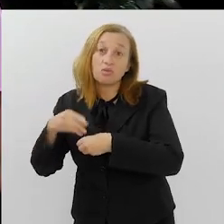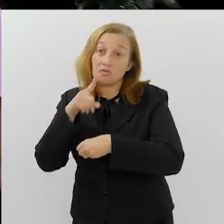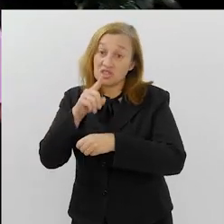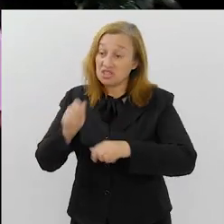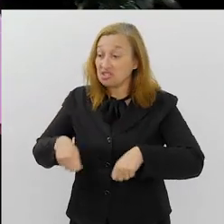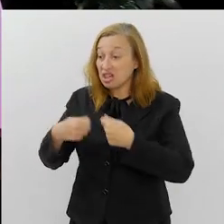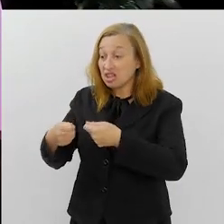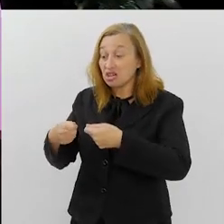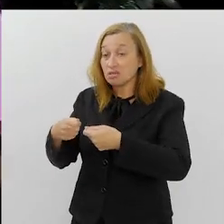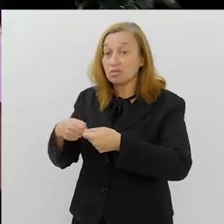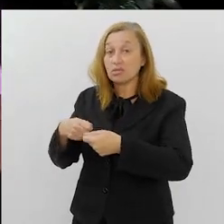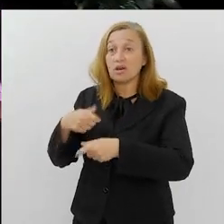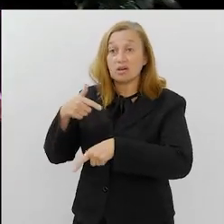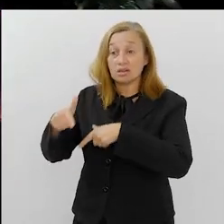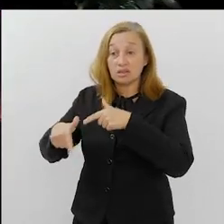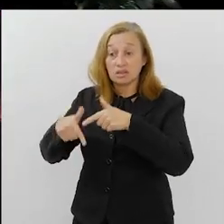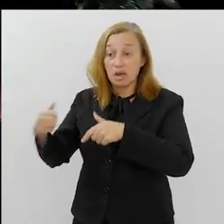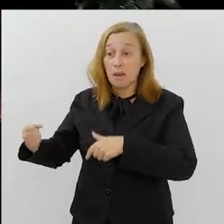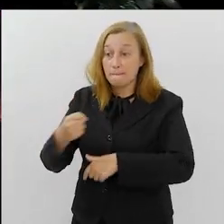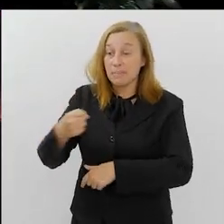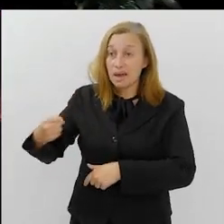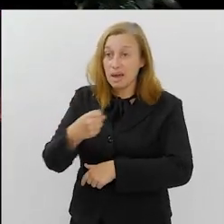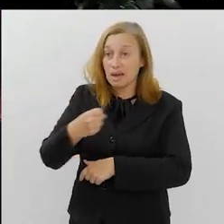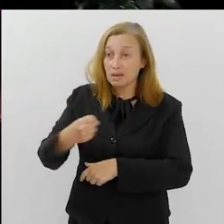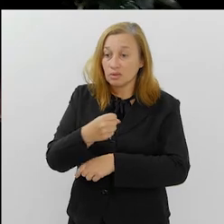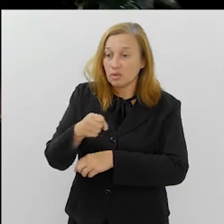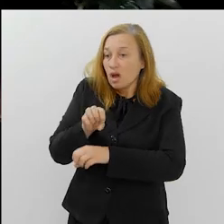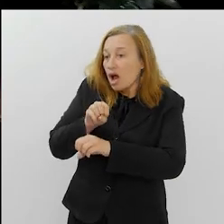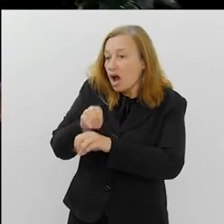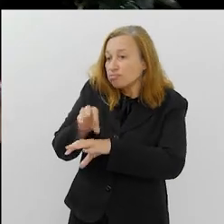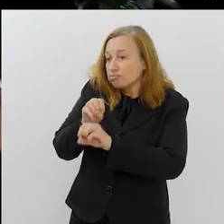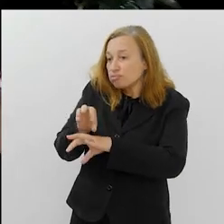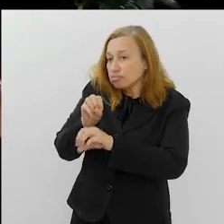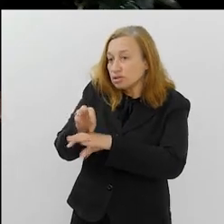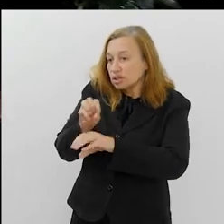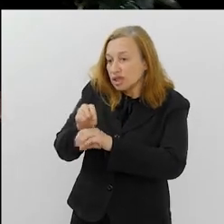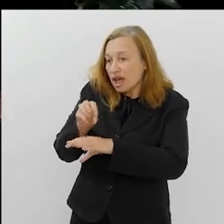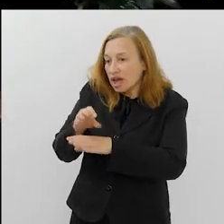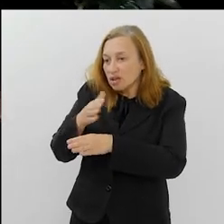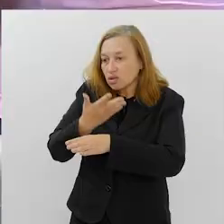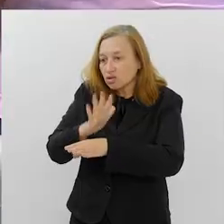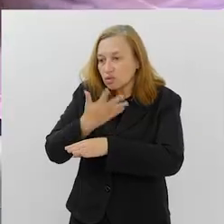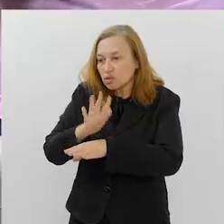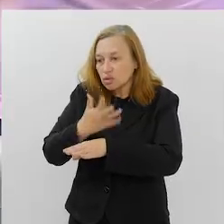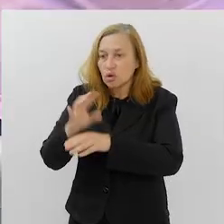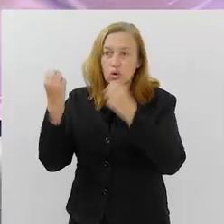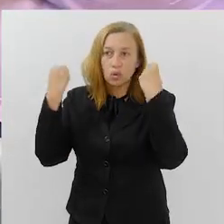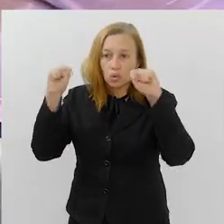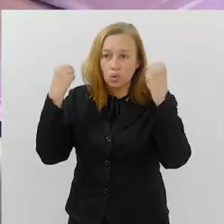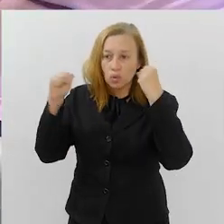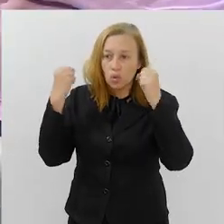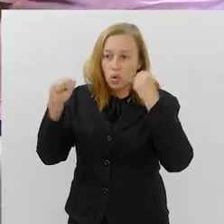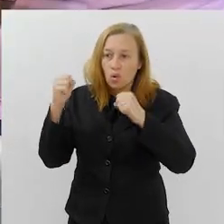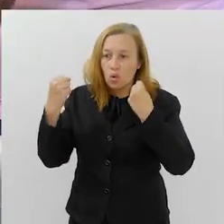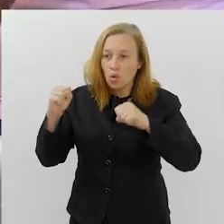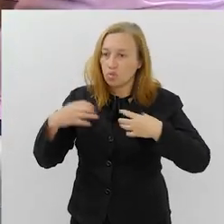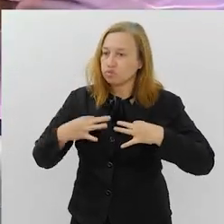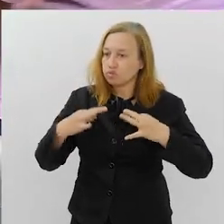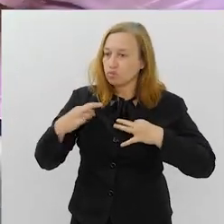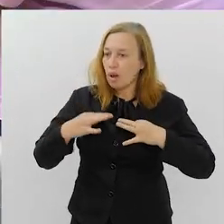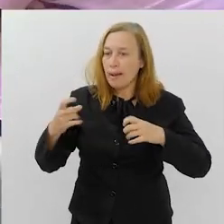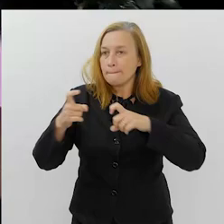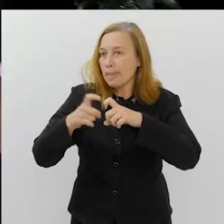dando emprego ao treinador, comissão técnica, com preparador físico, nutricionista, todo o entorno, médico, também,